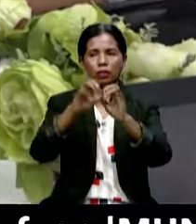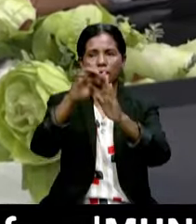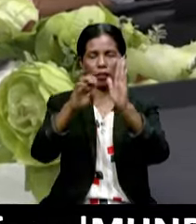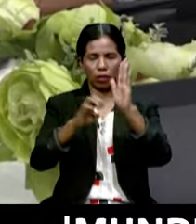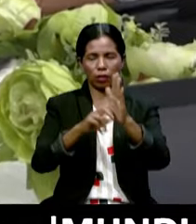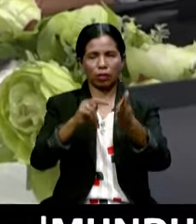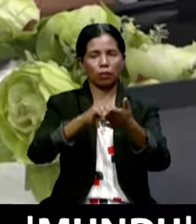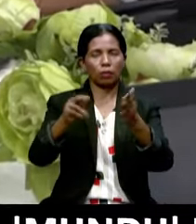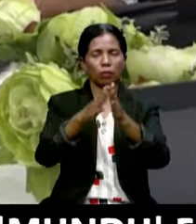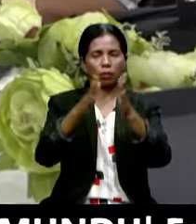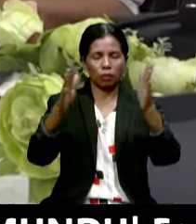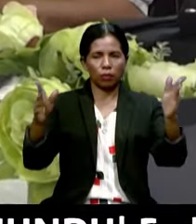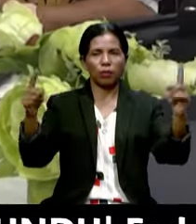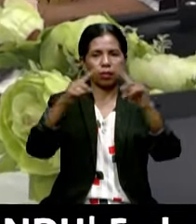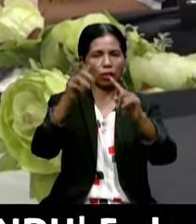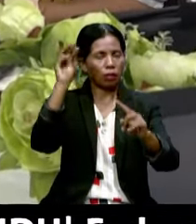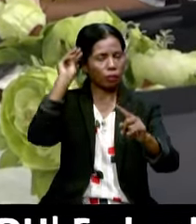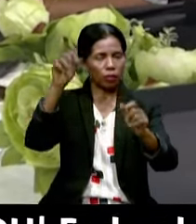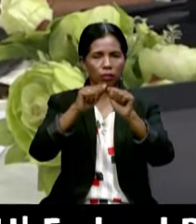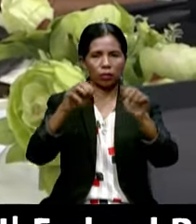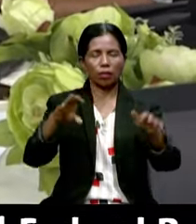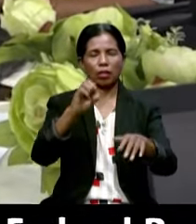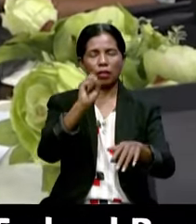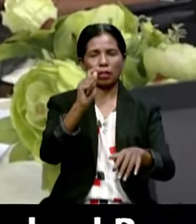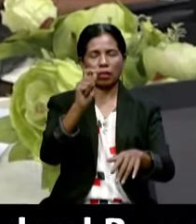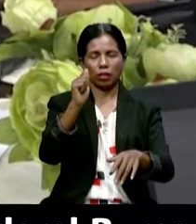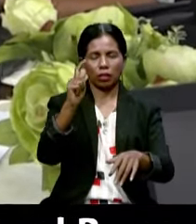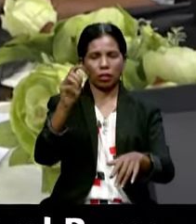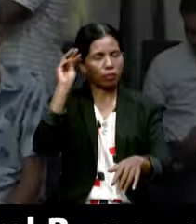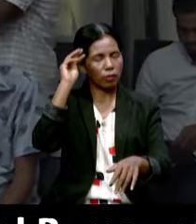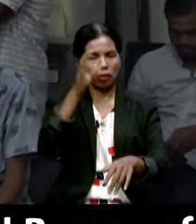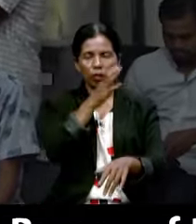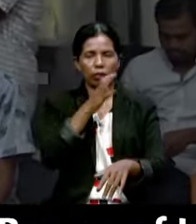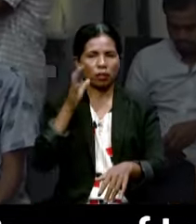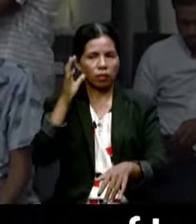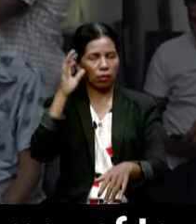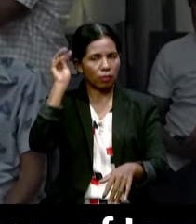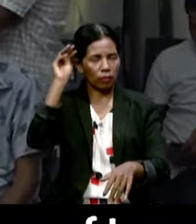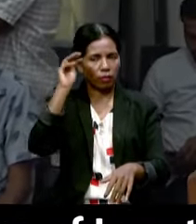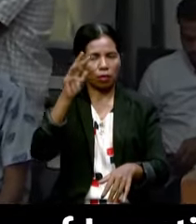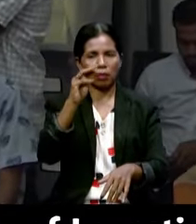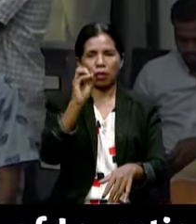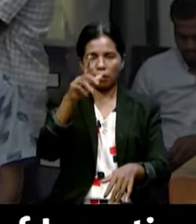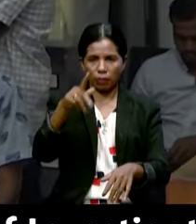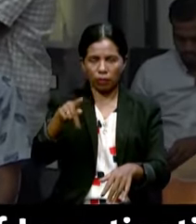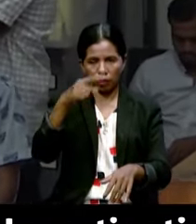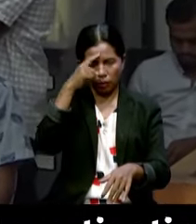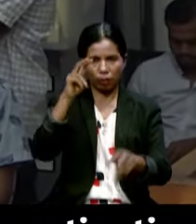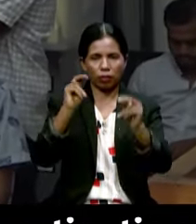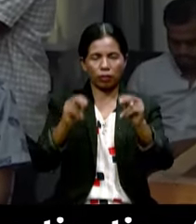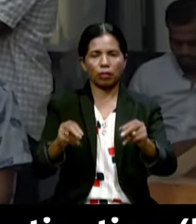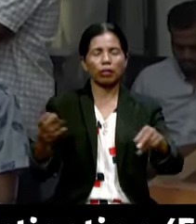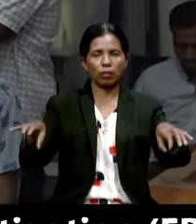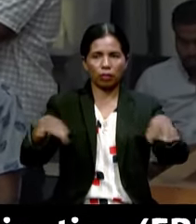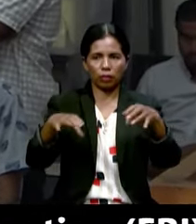o número bot liu ma Ministério da Administração Estatal, Ministério da Agricultura, no Ministério da Obras Públicas, da necessidade de